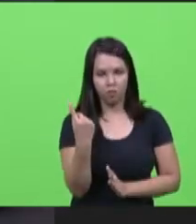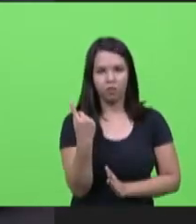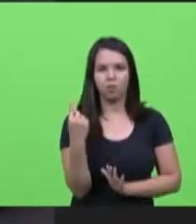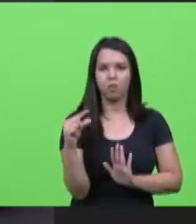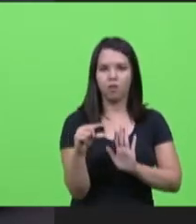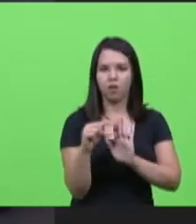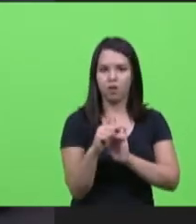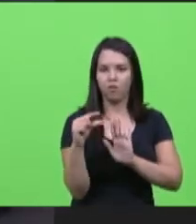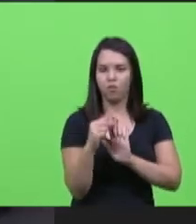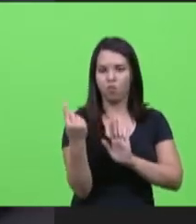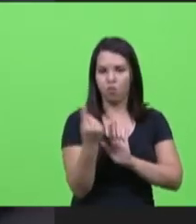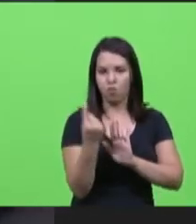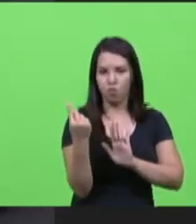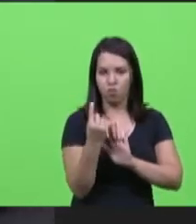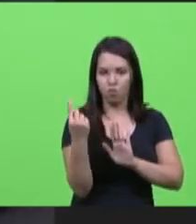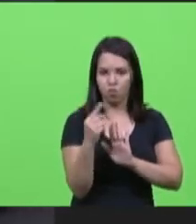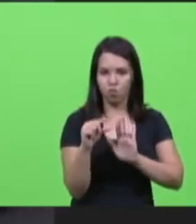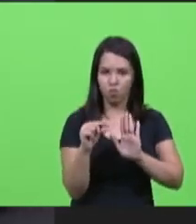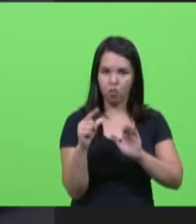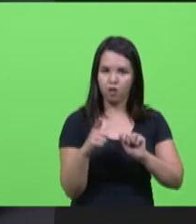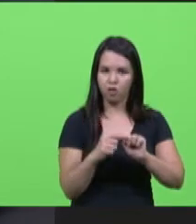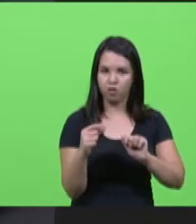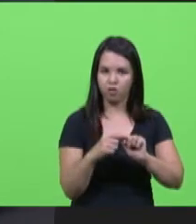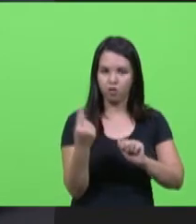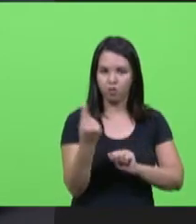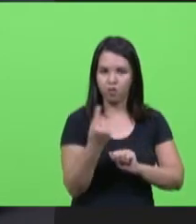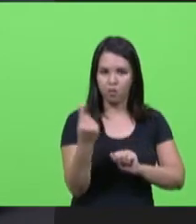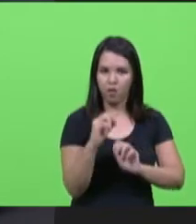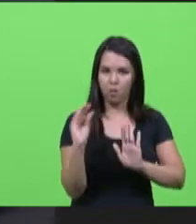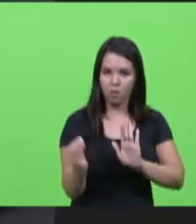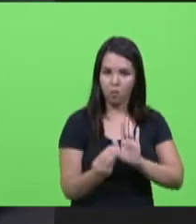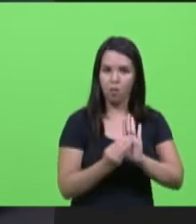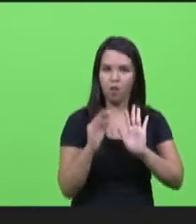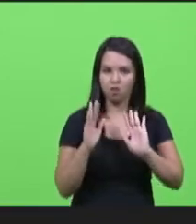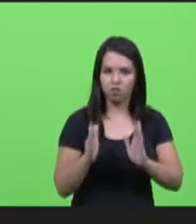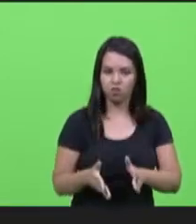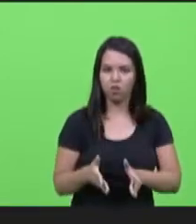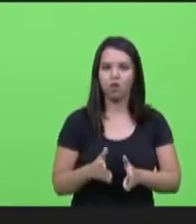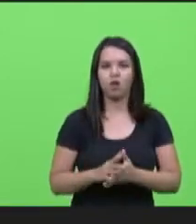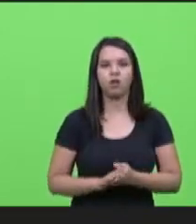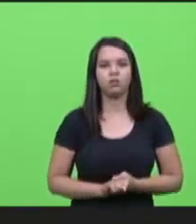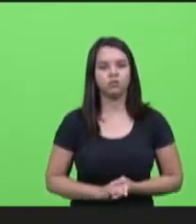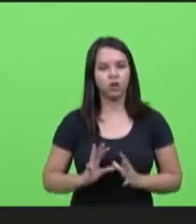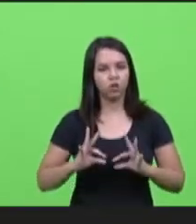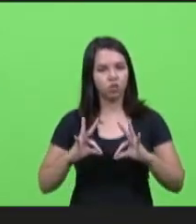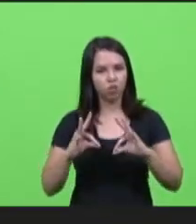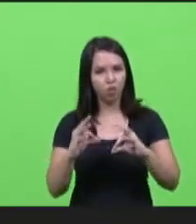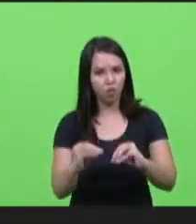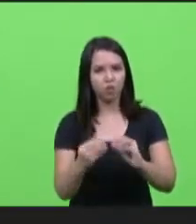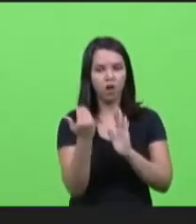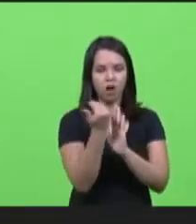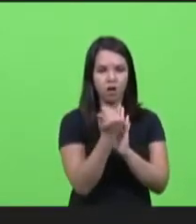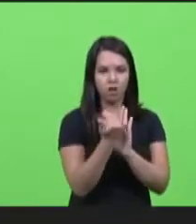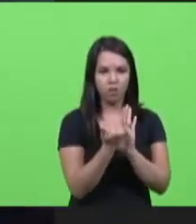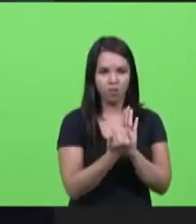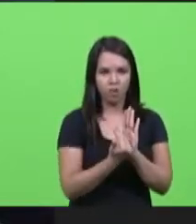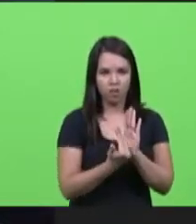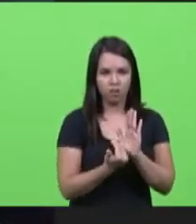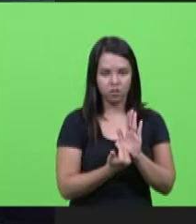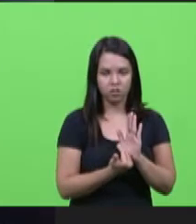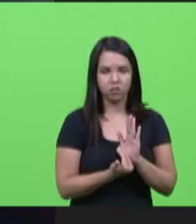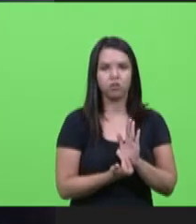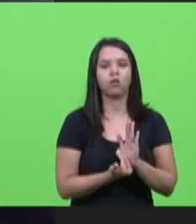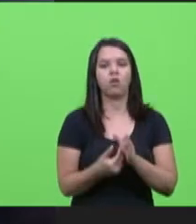já constava que deve-se seguir todas as recomendações dos